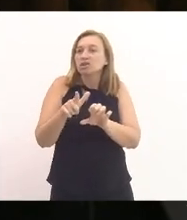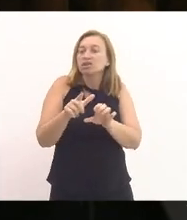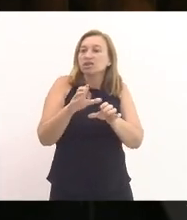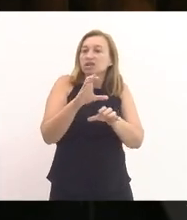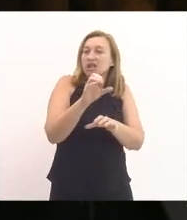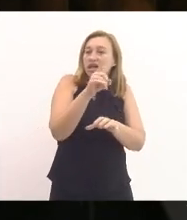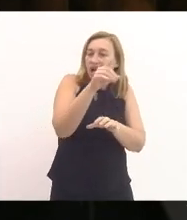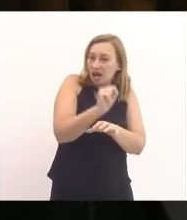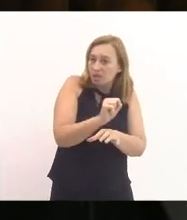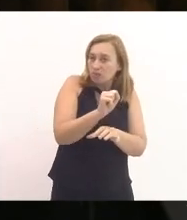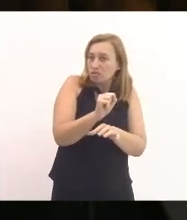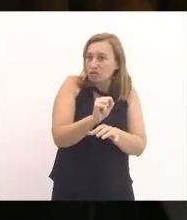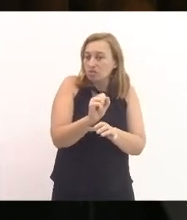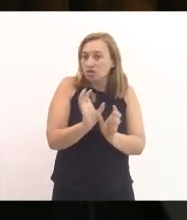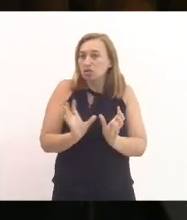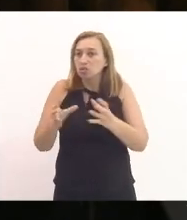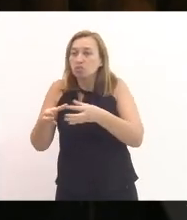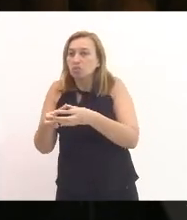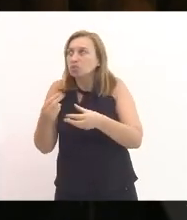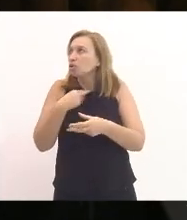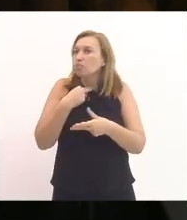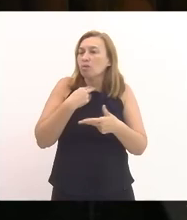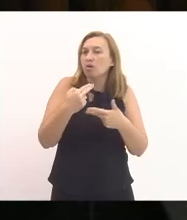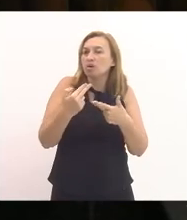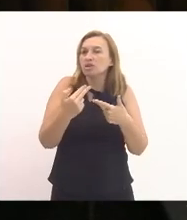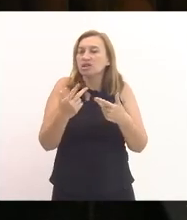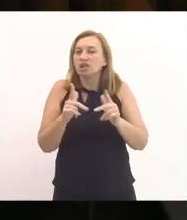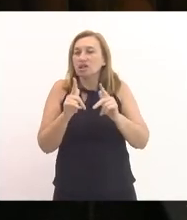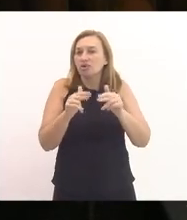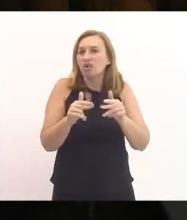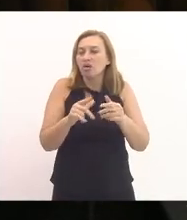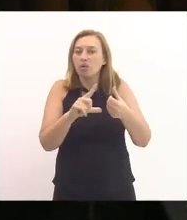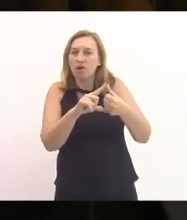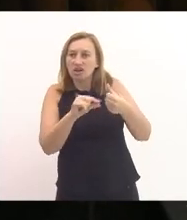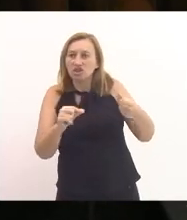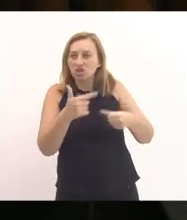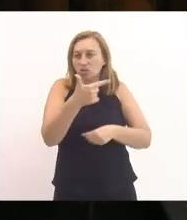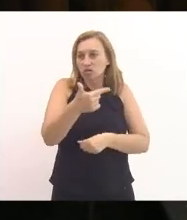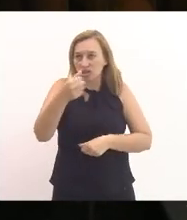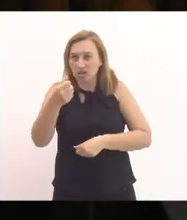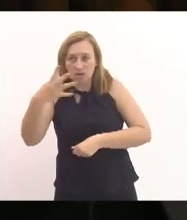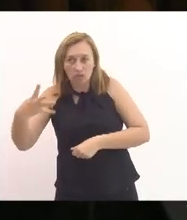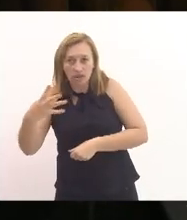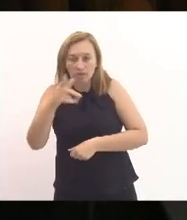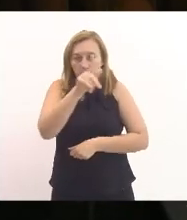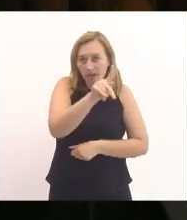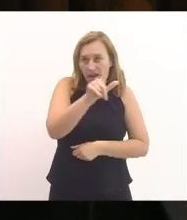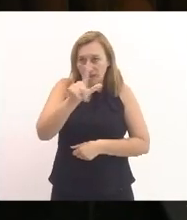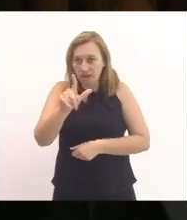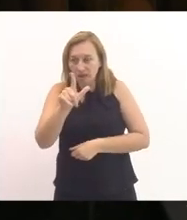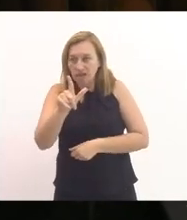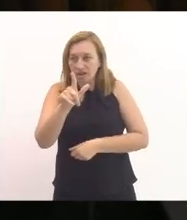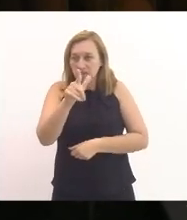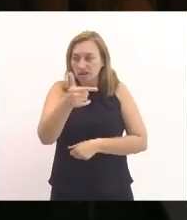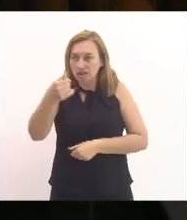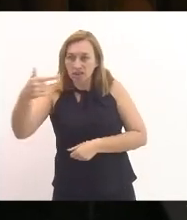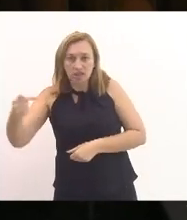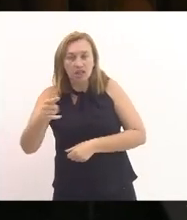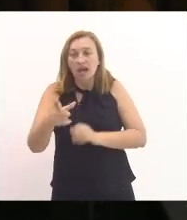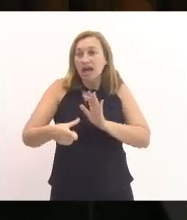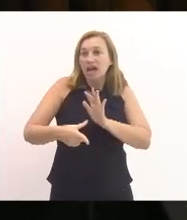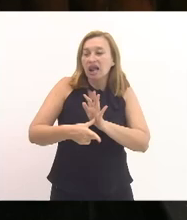e clássicos não pode ser como que é o artigo 204 do PLC 55av por lei